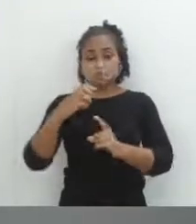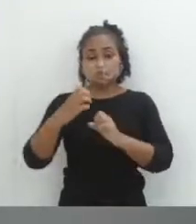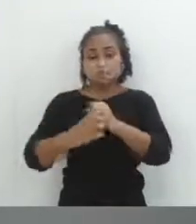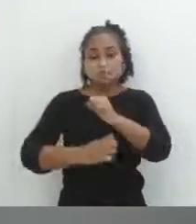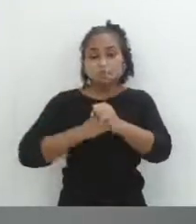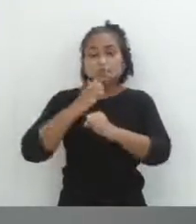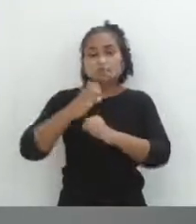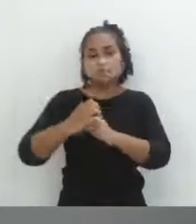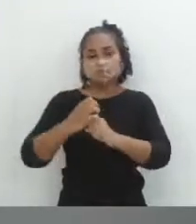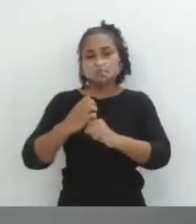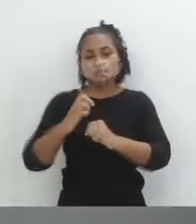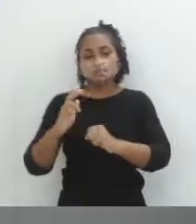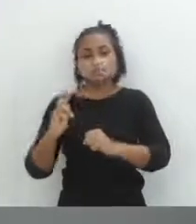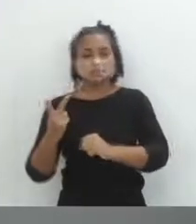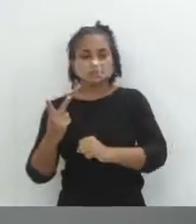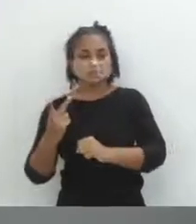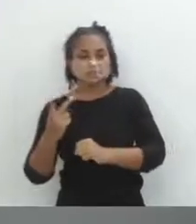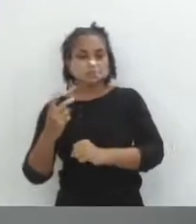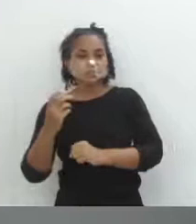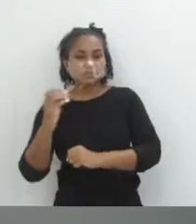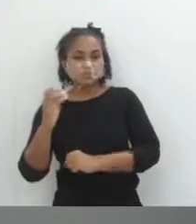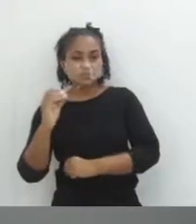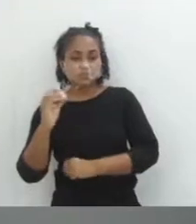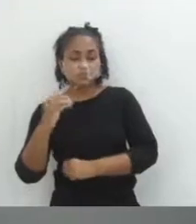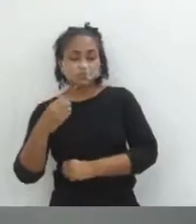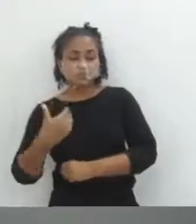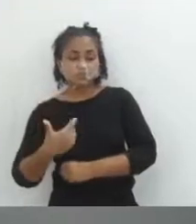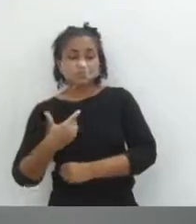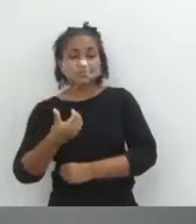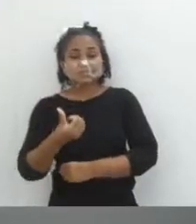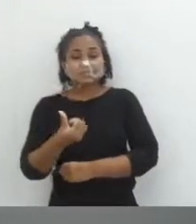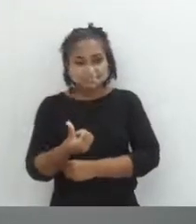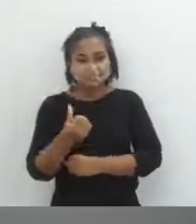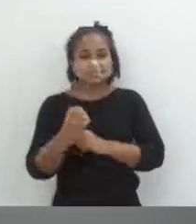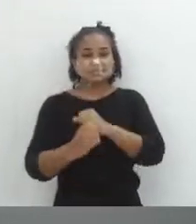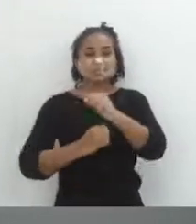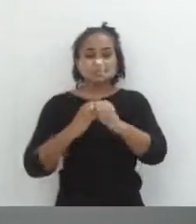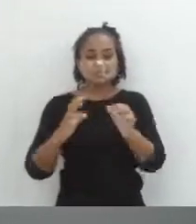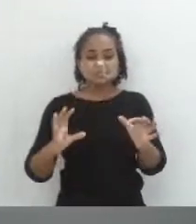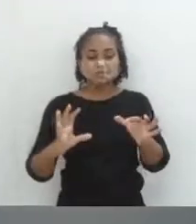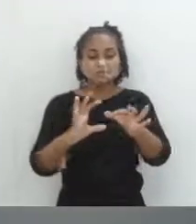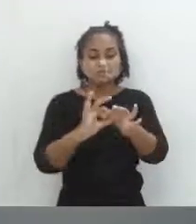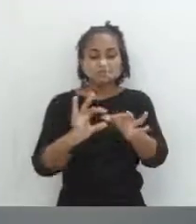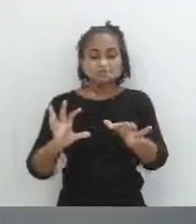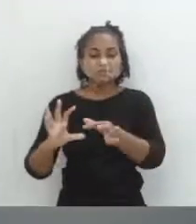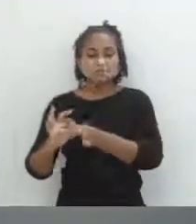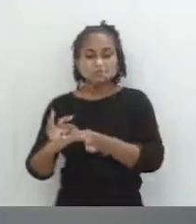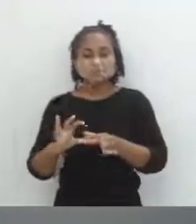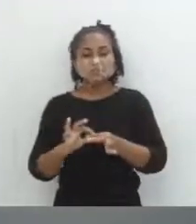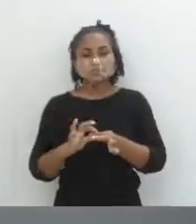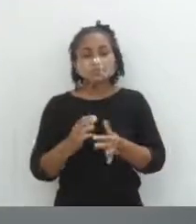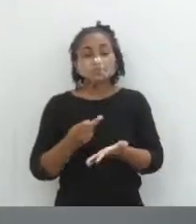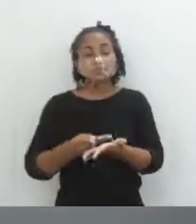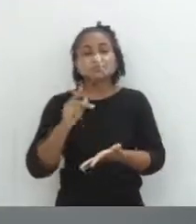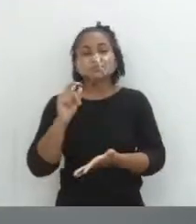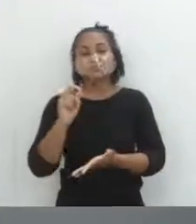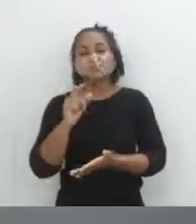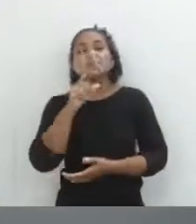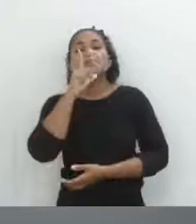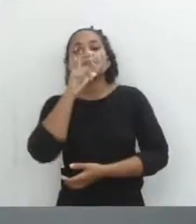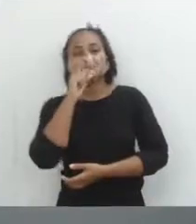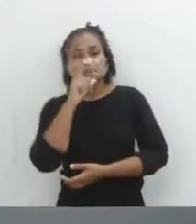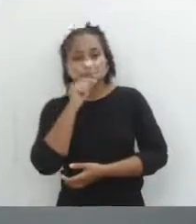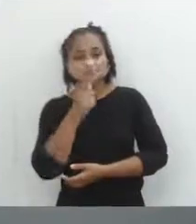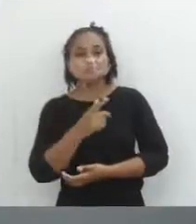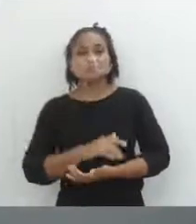o oxigênio 6. Assim fazendo com que eles unidos entre si vai se formar a